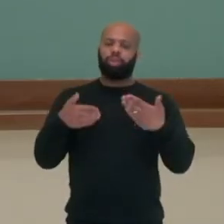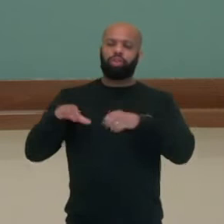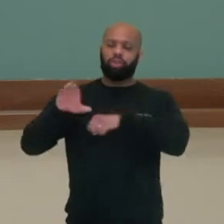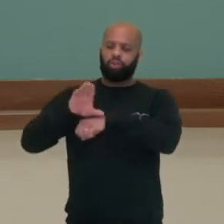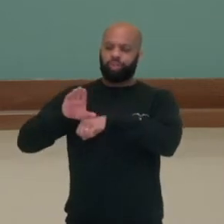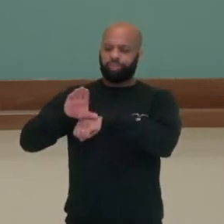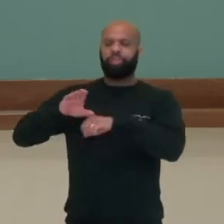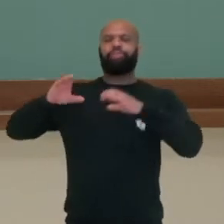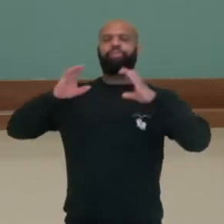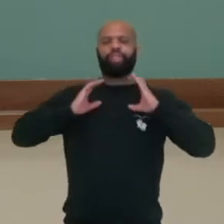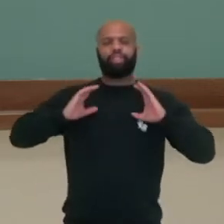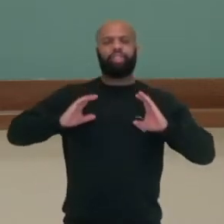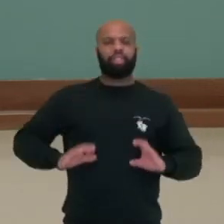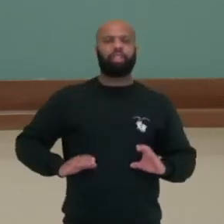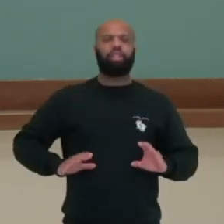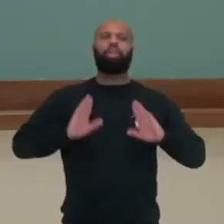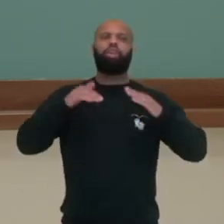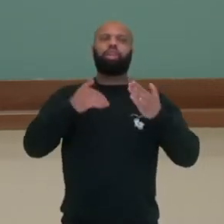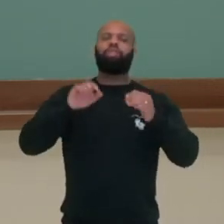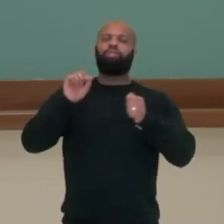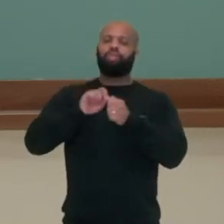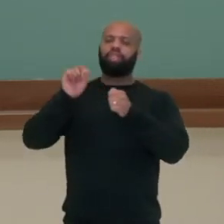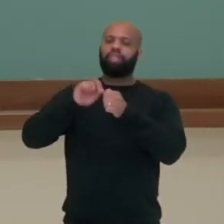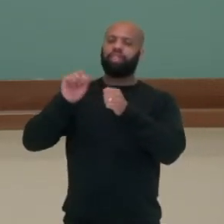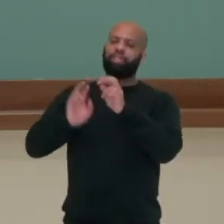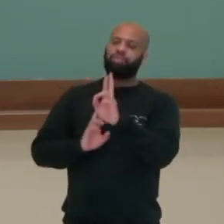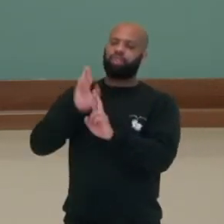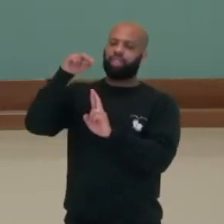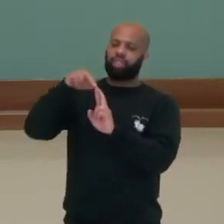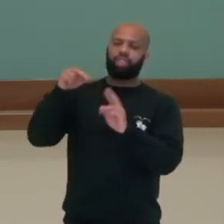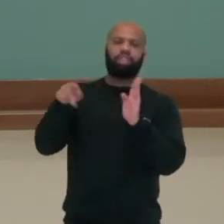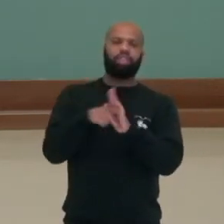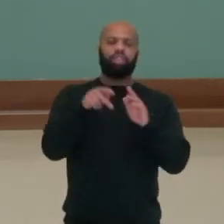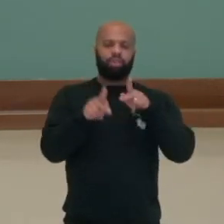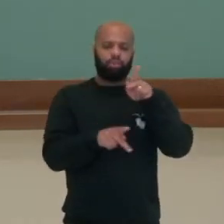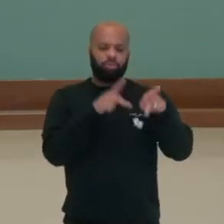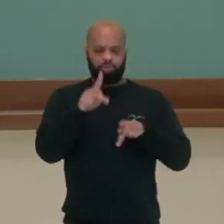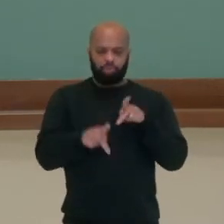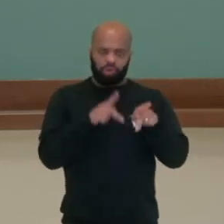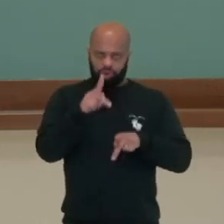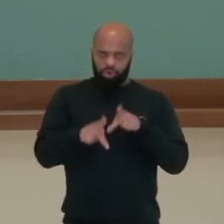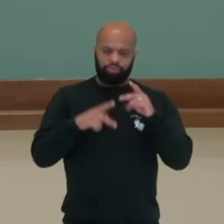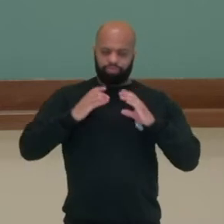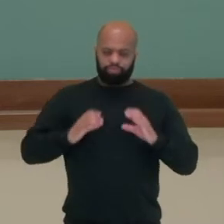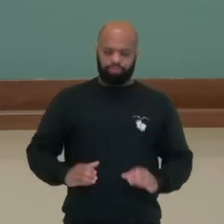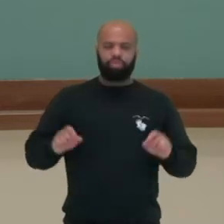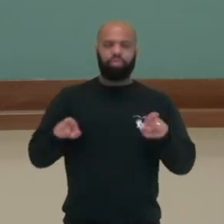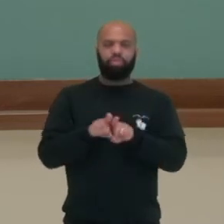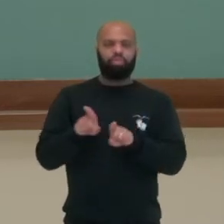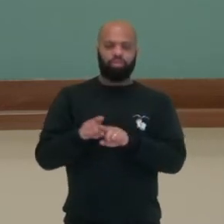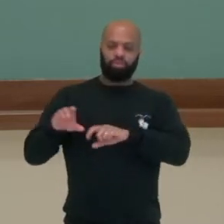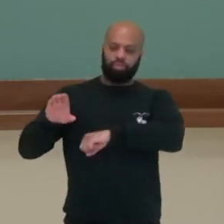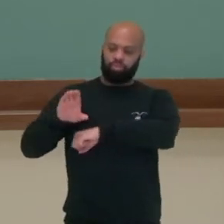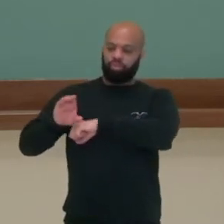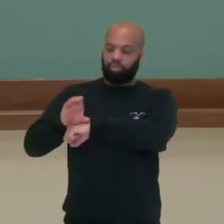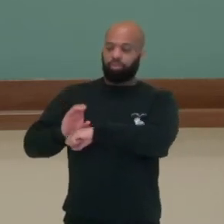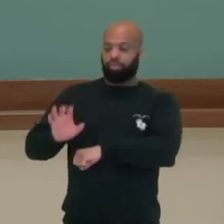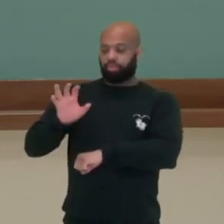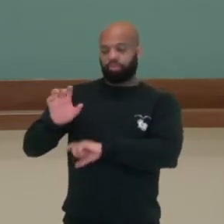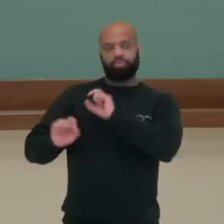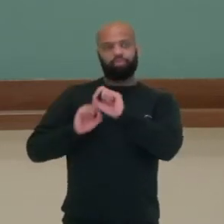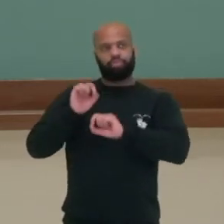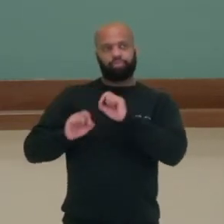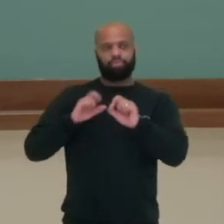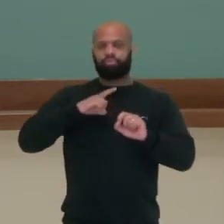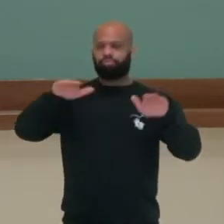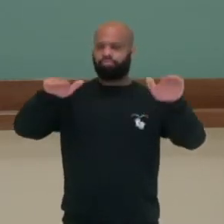Constituição Cidadã. Portanto, faz referência ao povo, à população, aos cidadãos. Foi uma Constituição que chamou